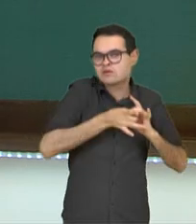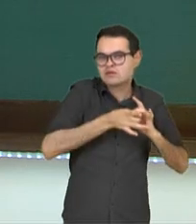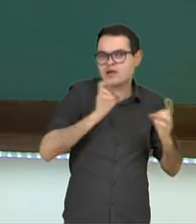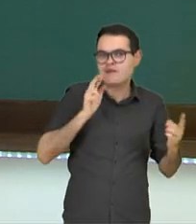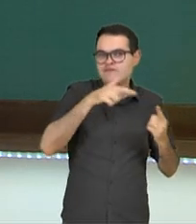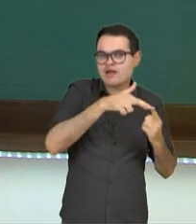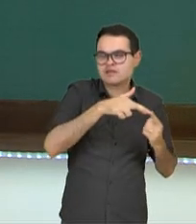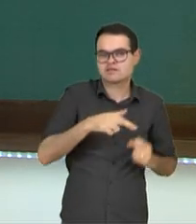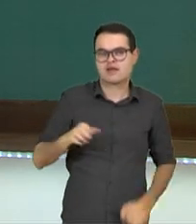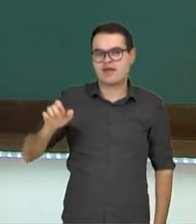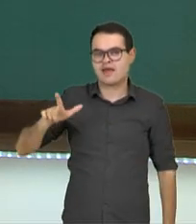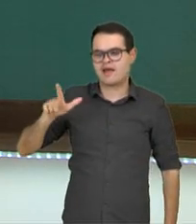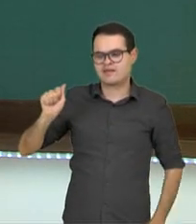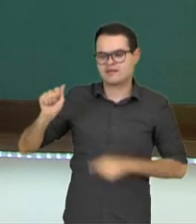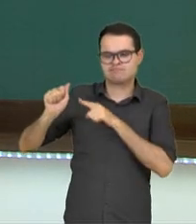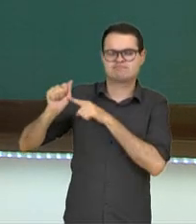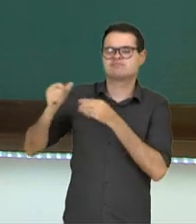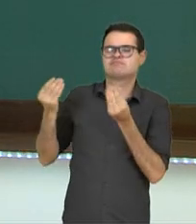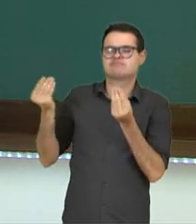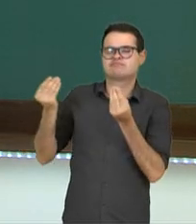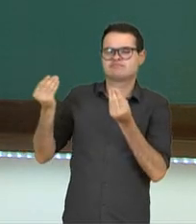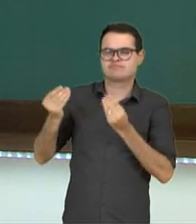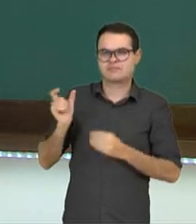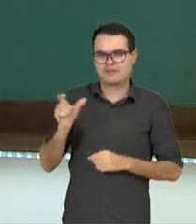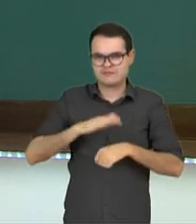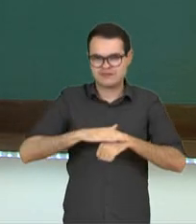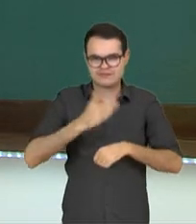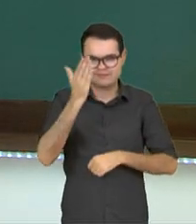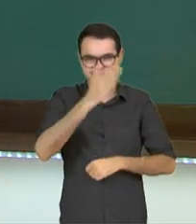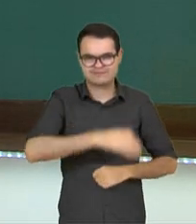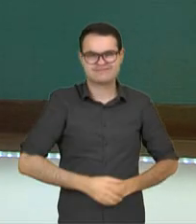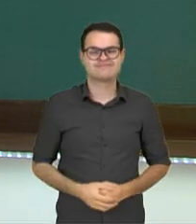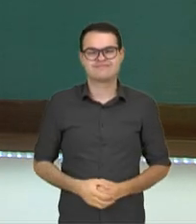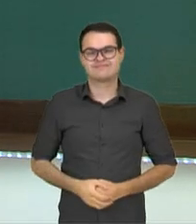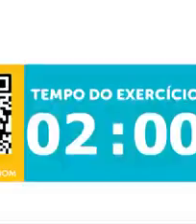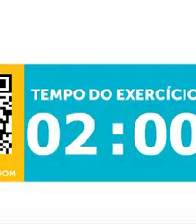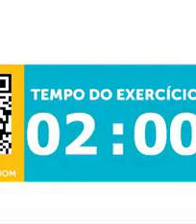a palavra ela se refere? Um tempinho para responder essa.